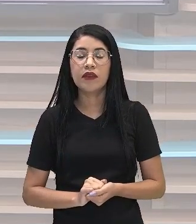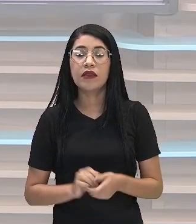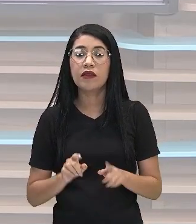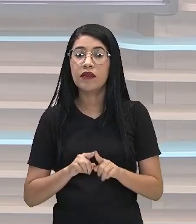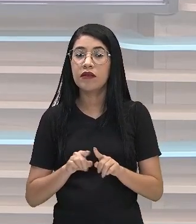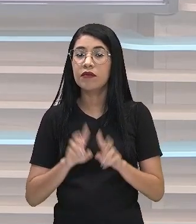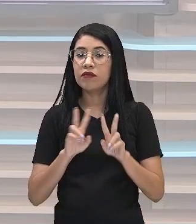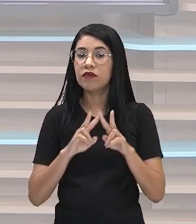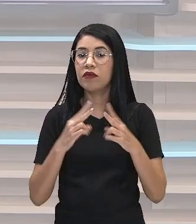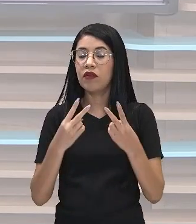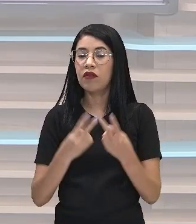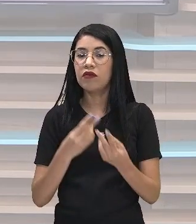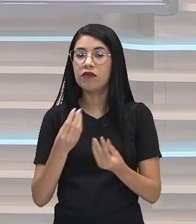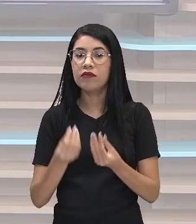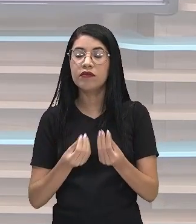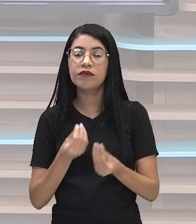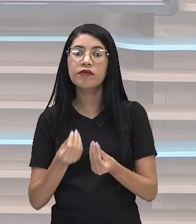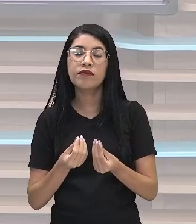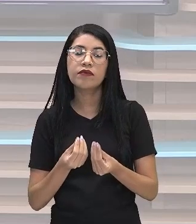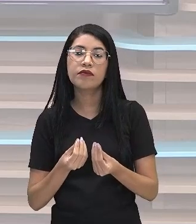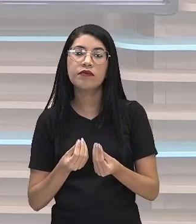também, né, você tem que